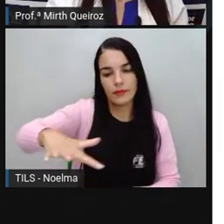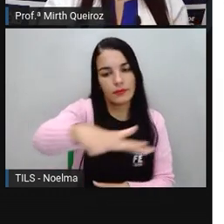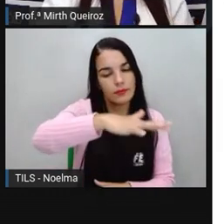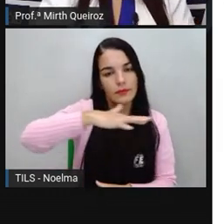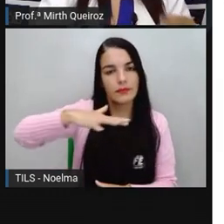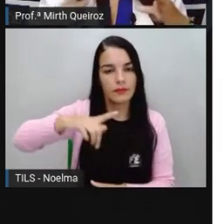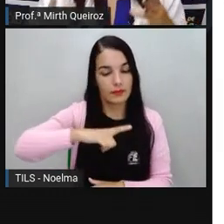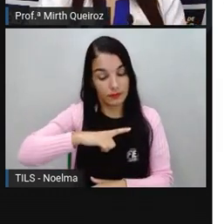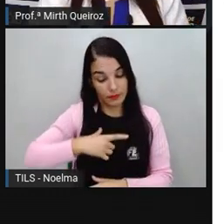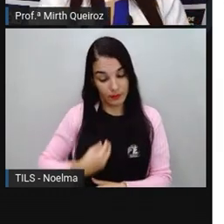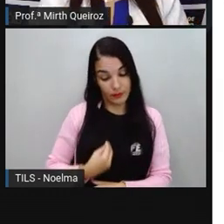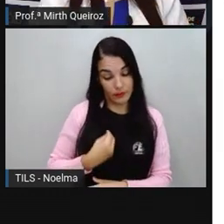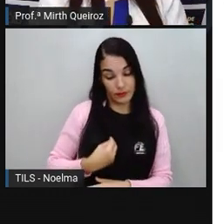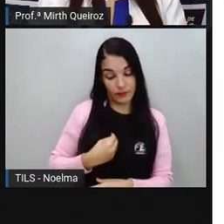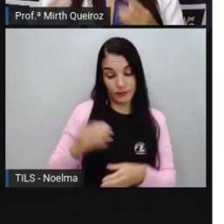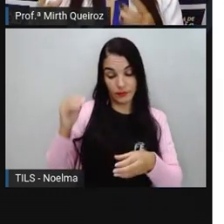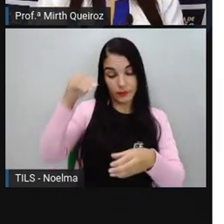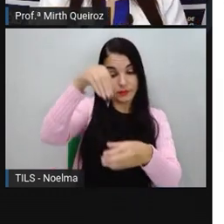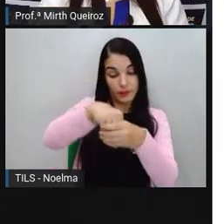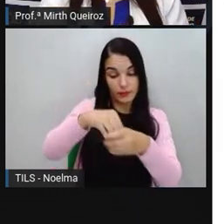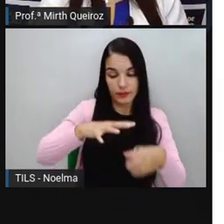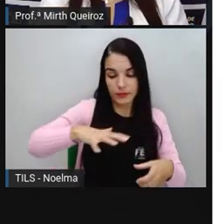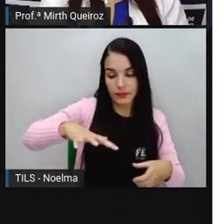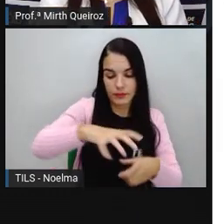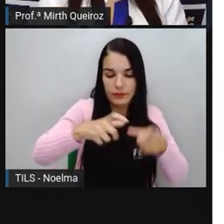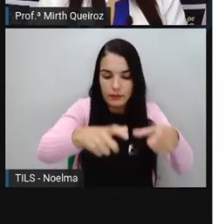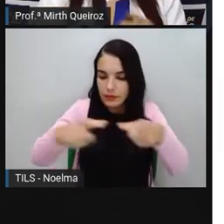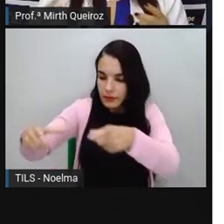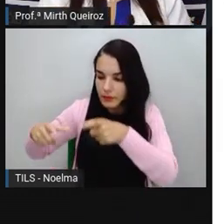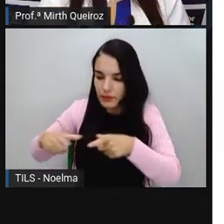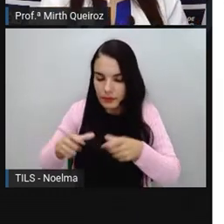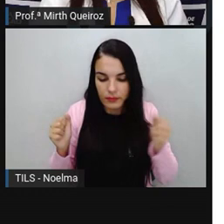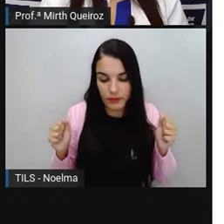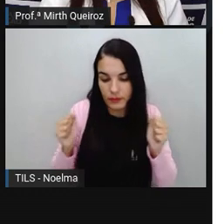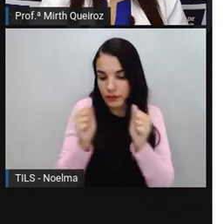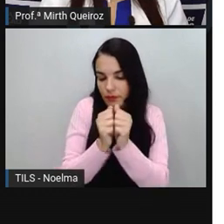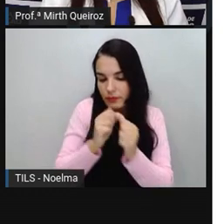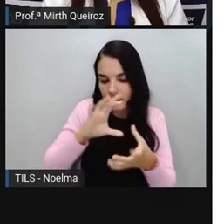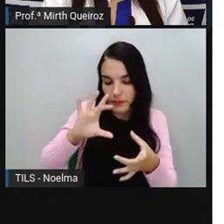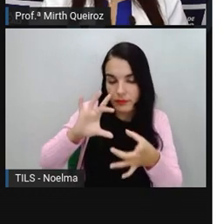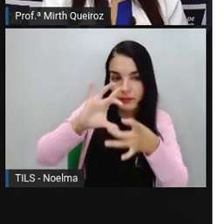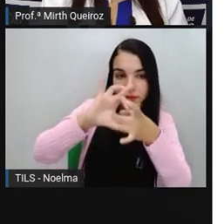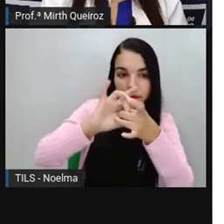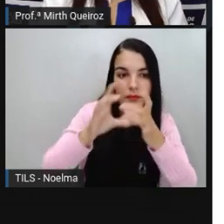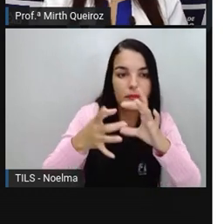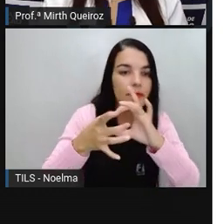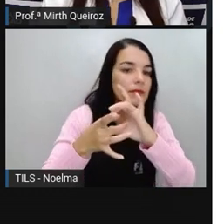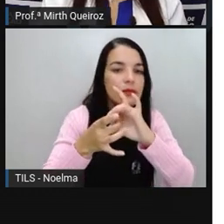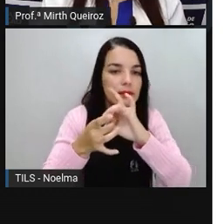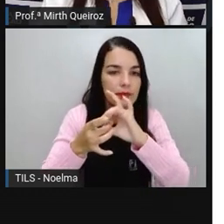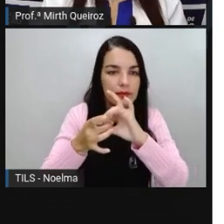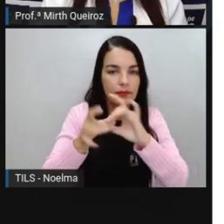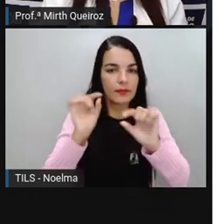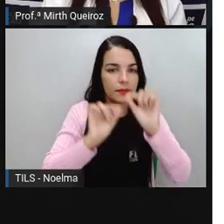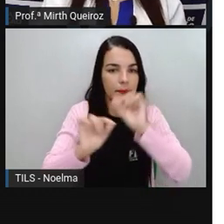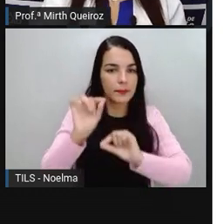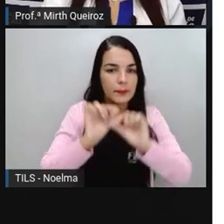seres vivos dentro de um espaço, dentro de um ambiente, que se relacionam ali, né? Esse